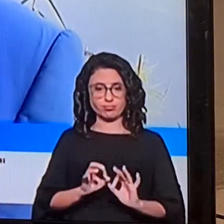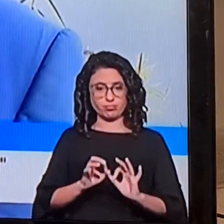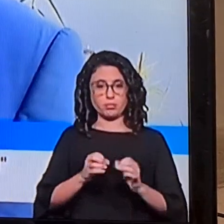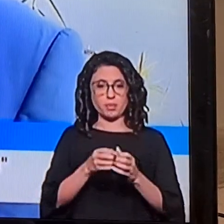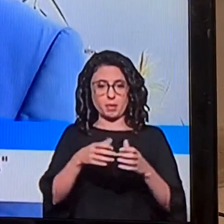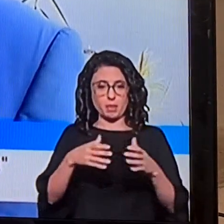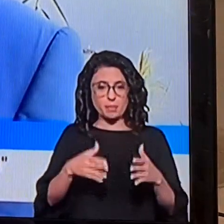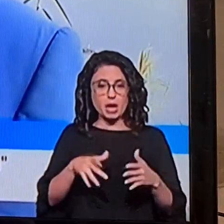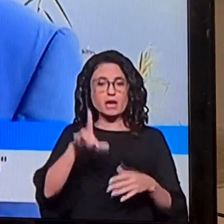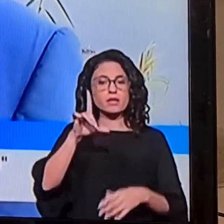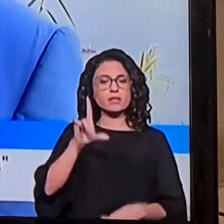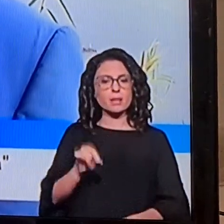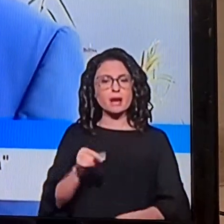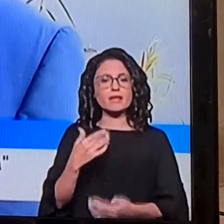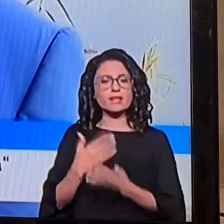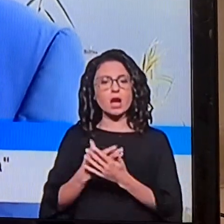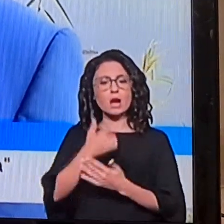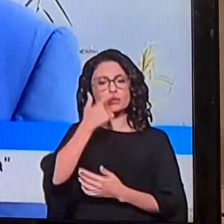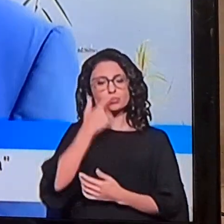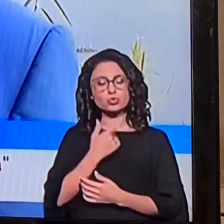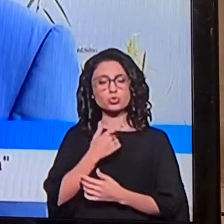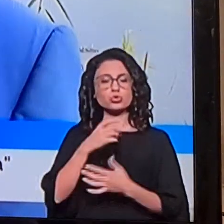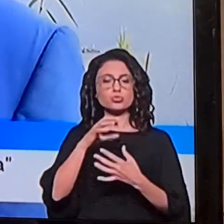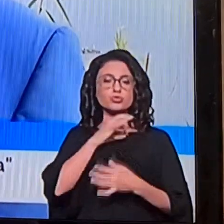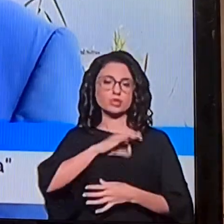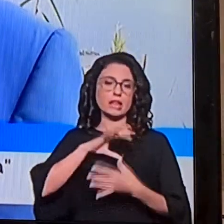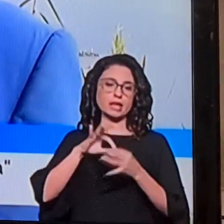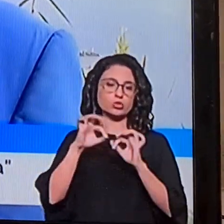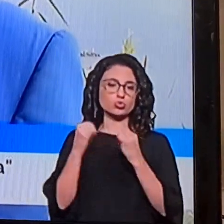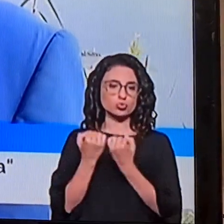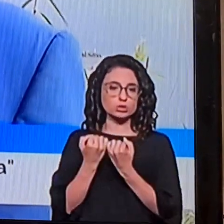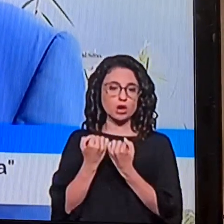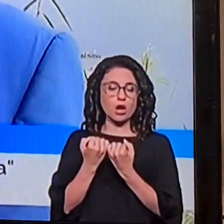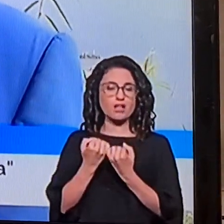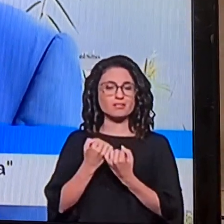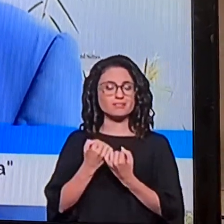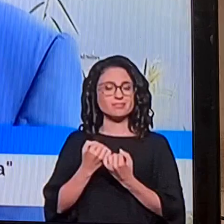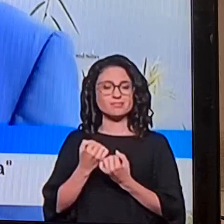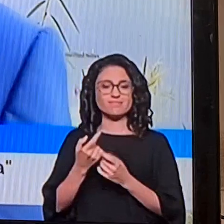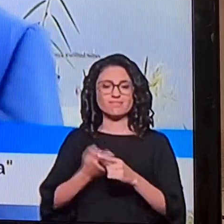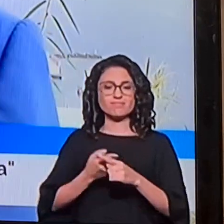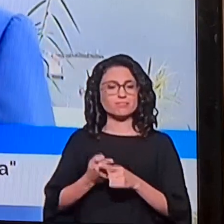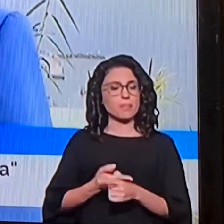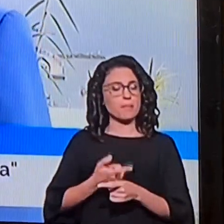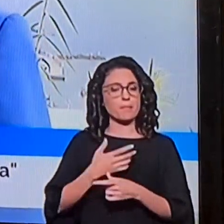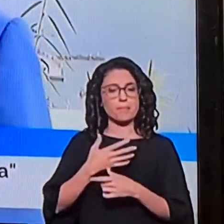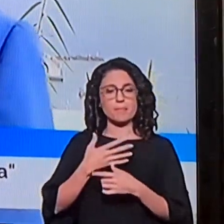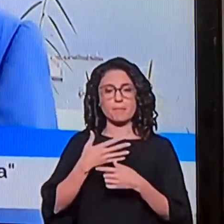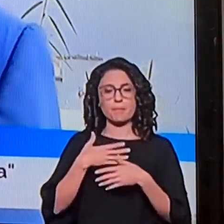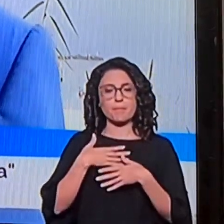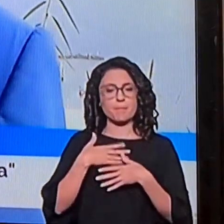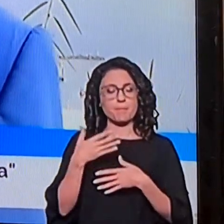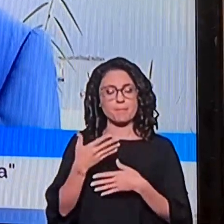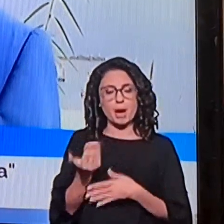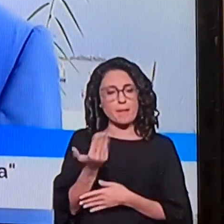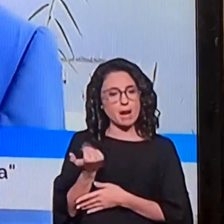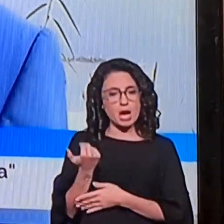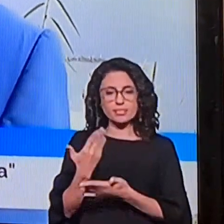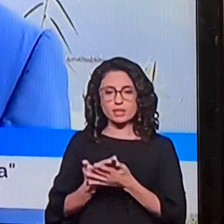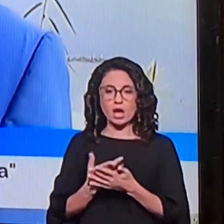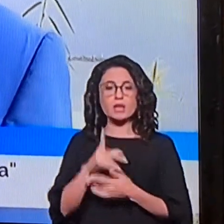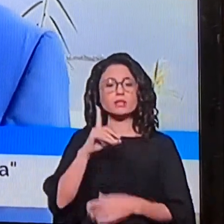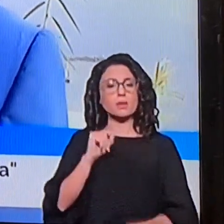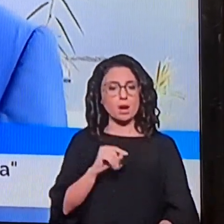uma desmotivação nos profissionais da área social, uma desmotivação na área dos